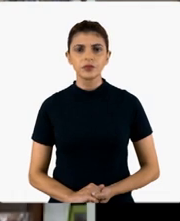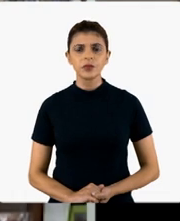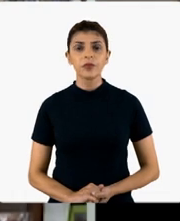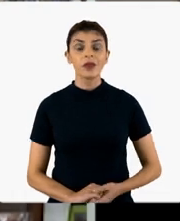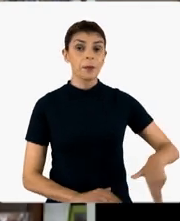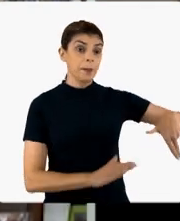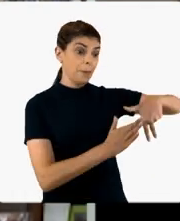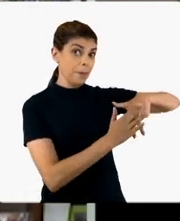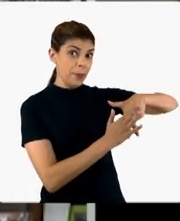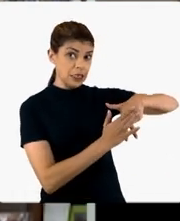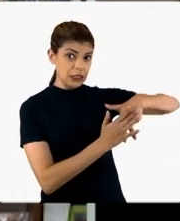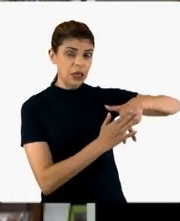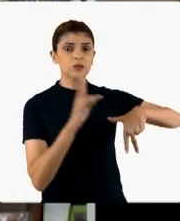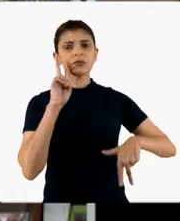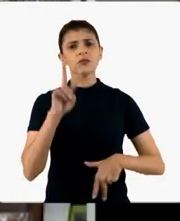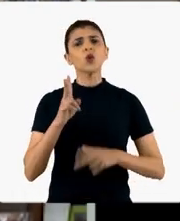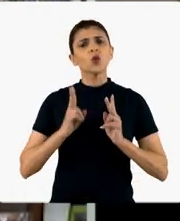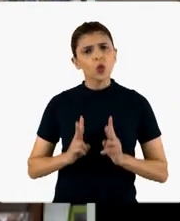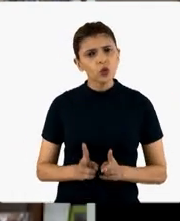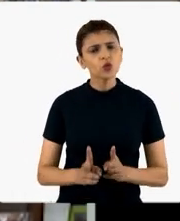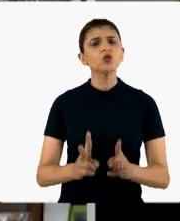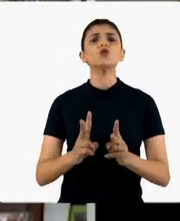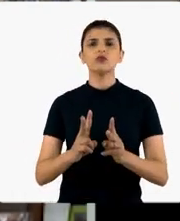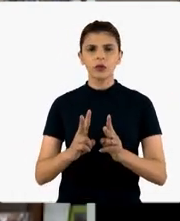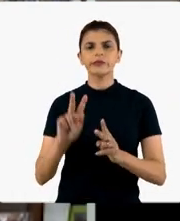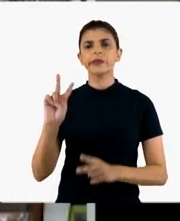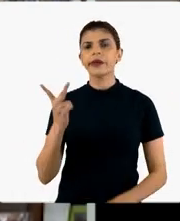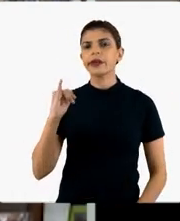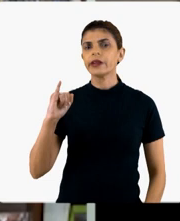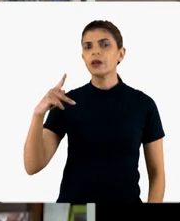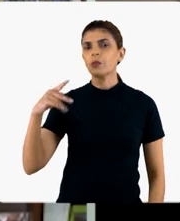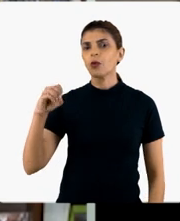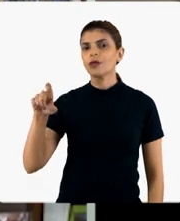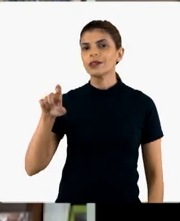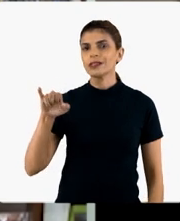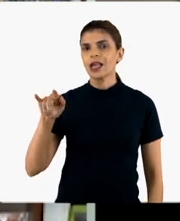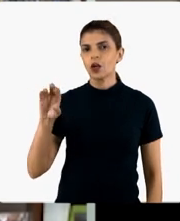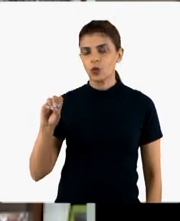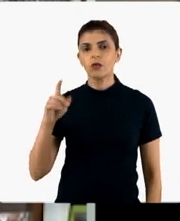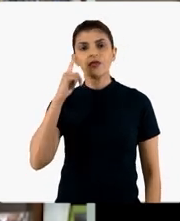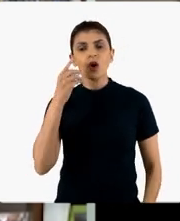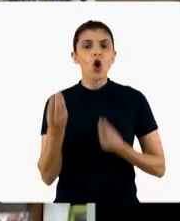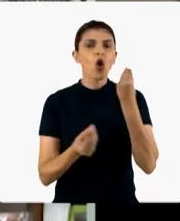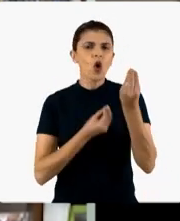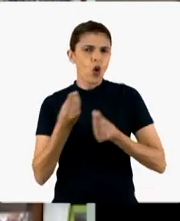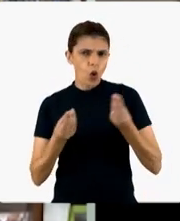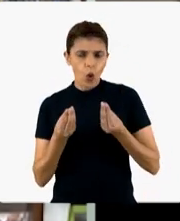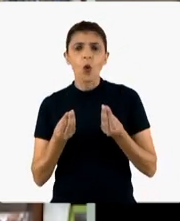Então, já ajustamos o paciente e ele continua hipoxêmico. Então, vamos para uma manobra de